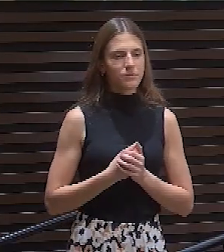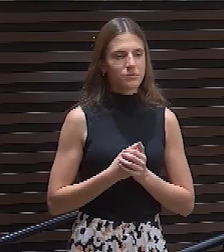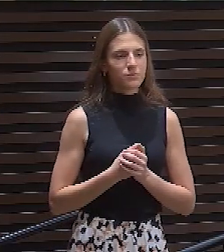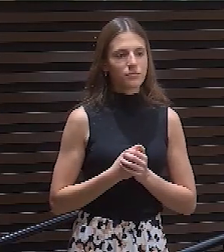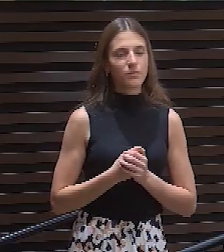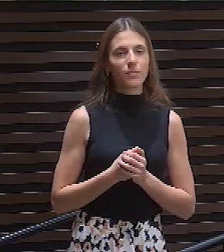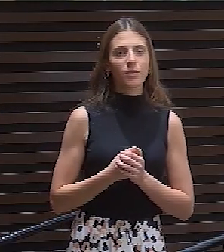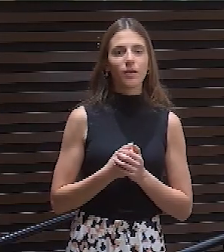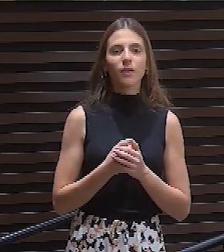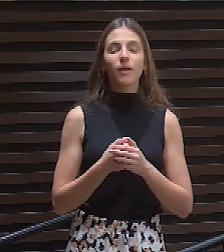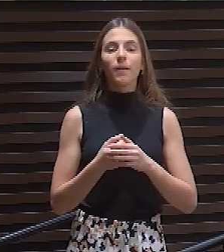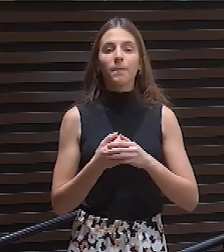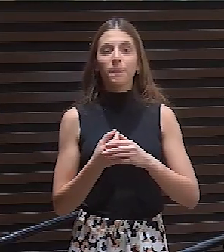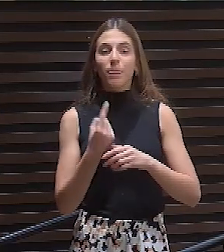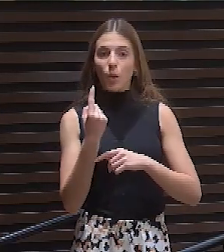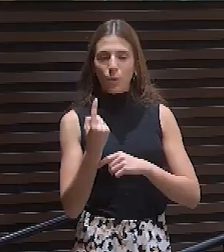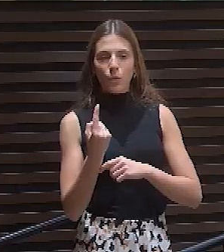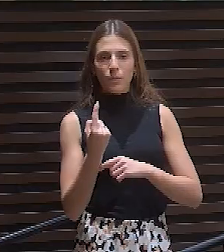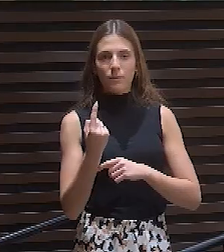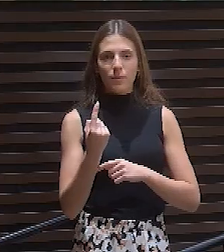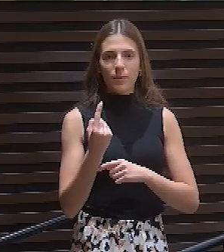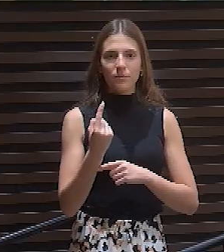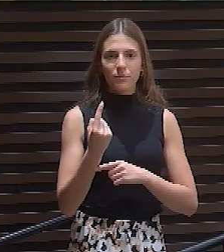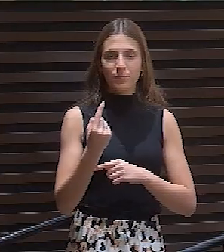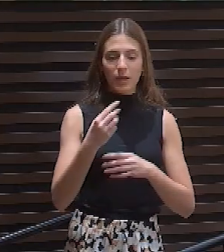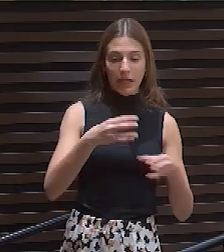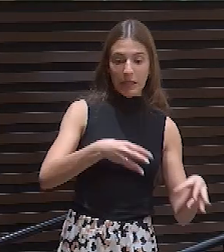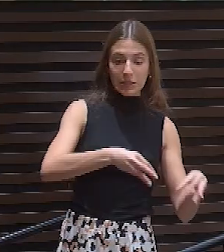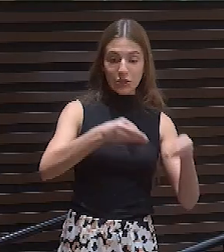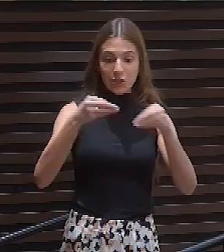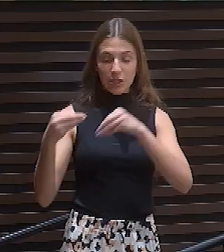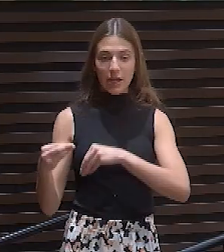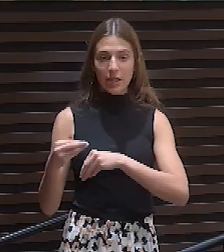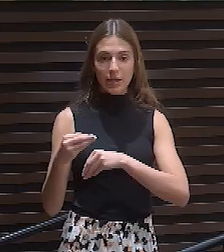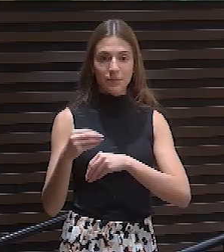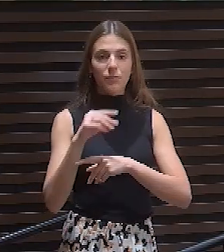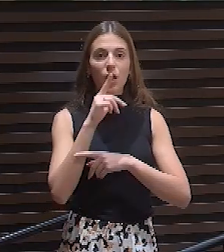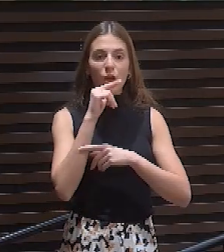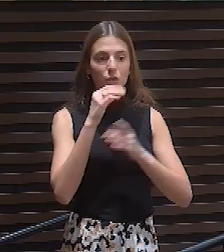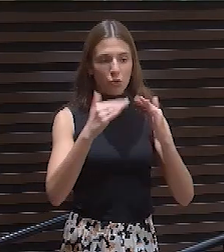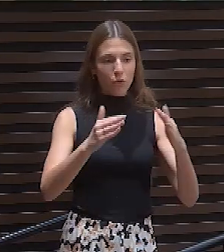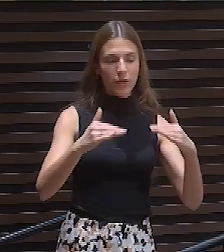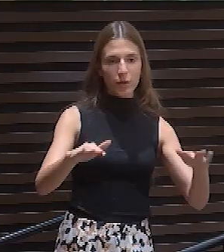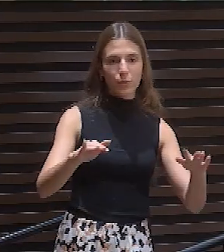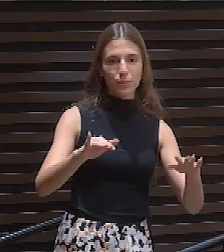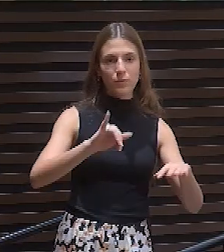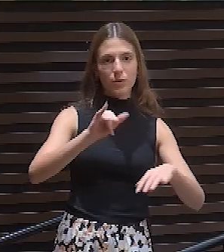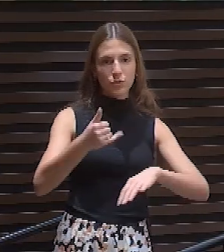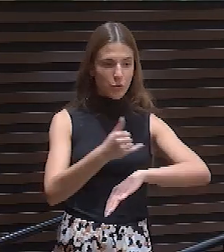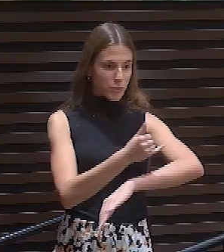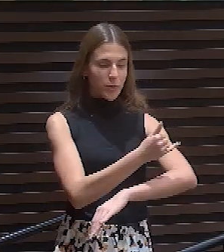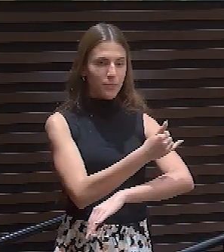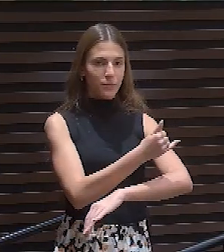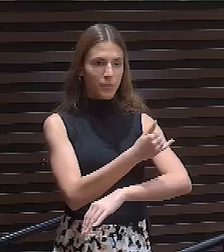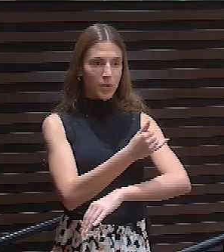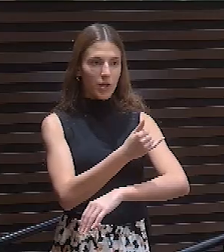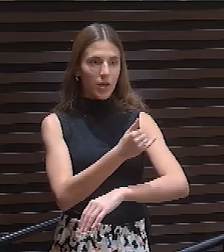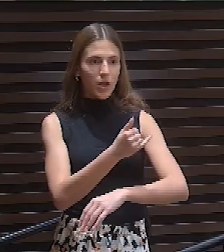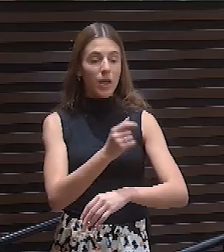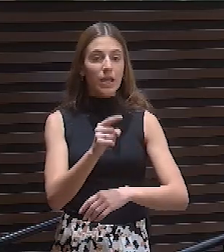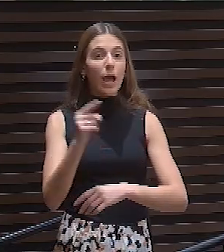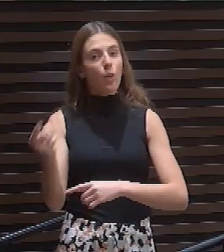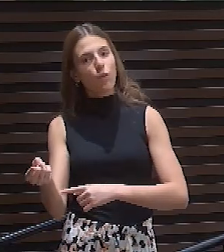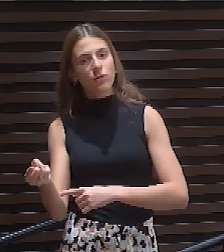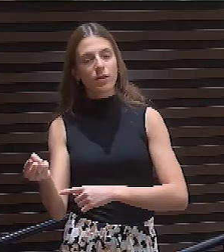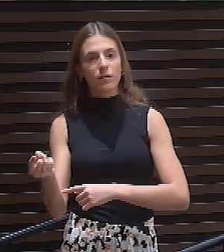Uma retirada do meio do rio Jordão, e a outra ali edificada e deixada submersa.